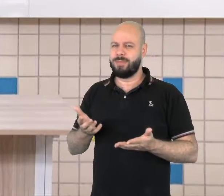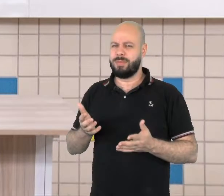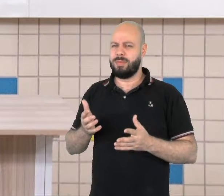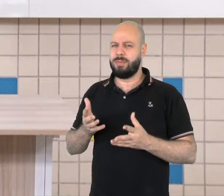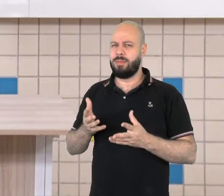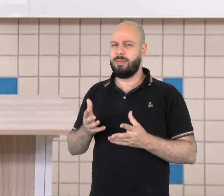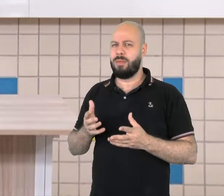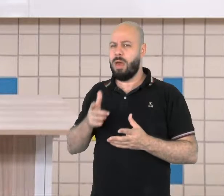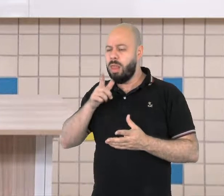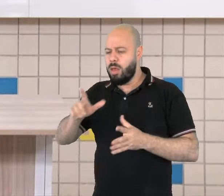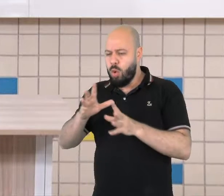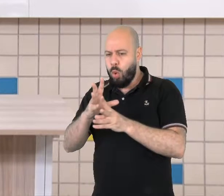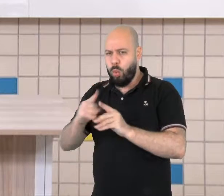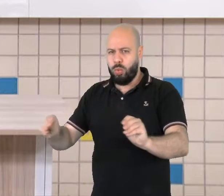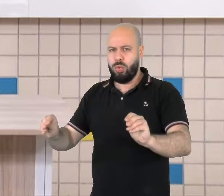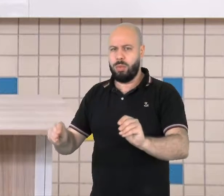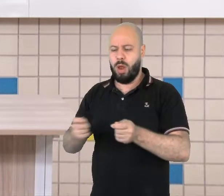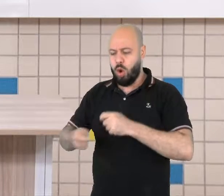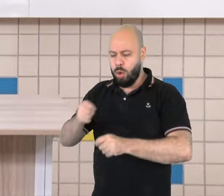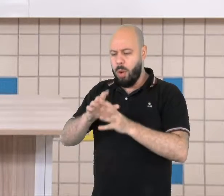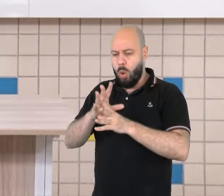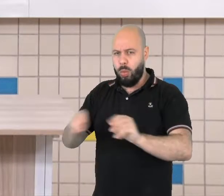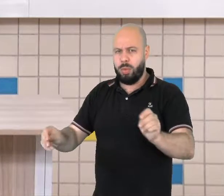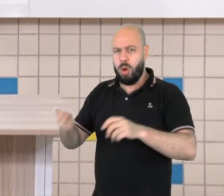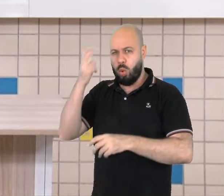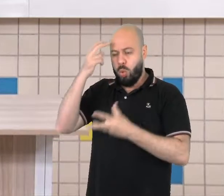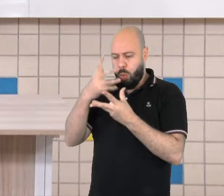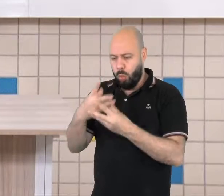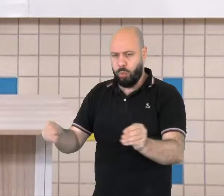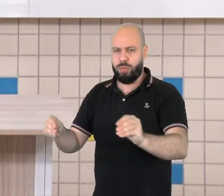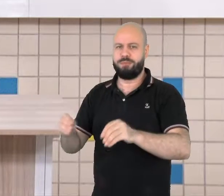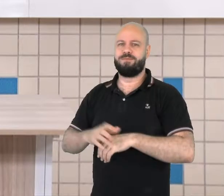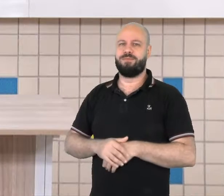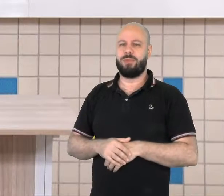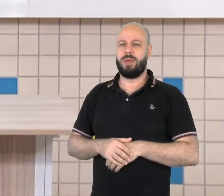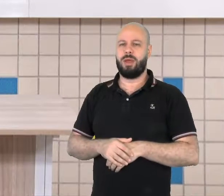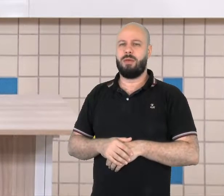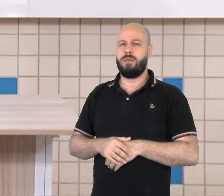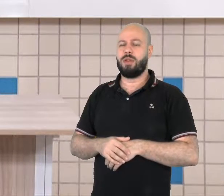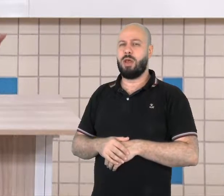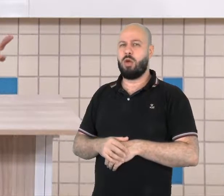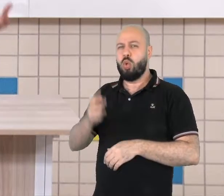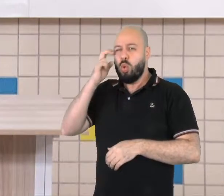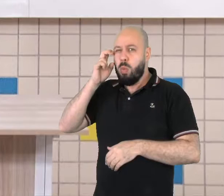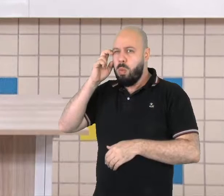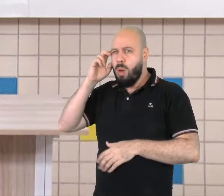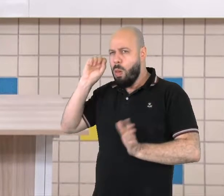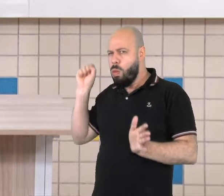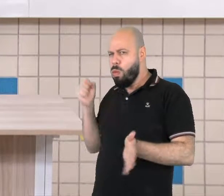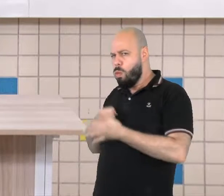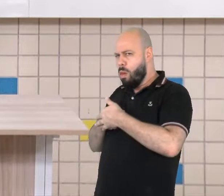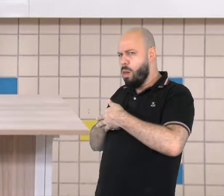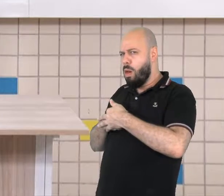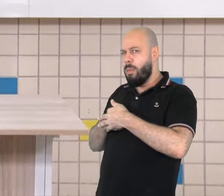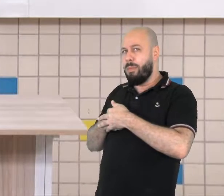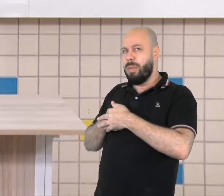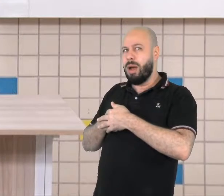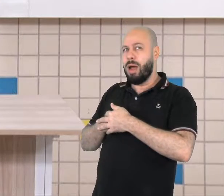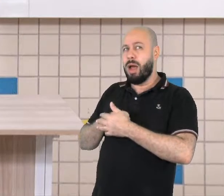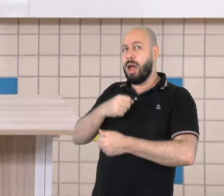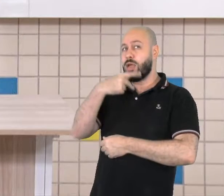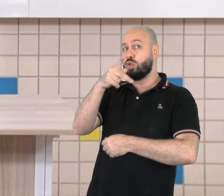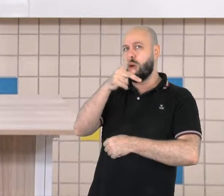dizima, você mata culturas, você oculta culturas para imperar a sua